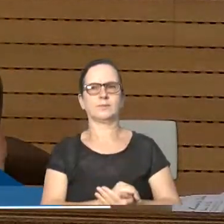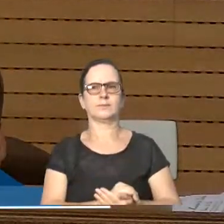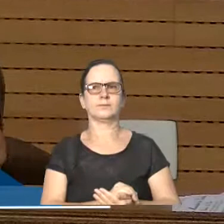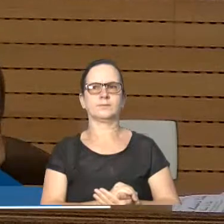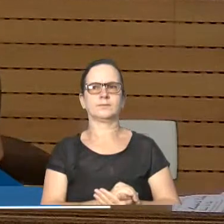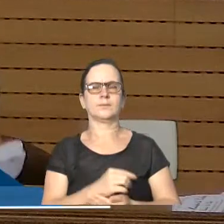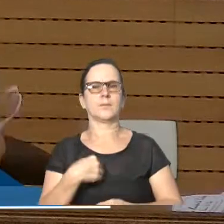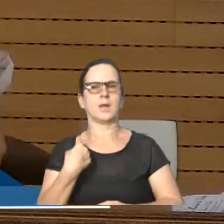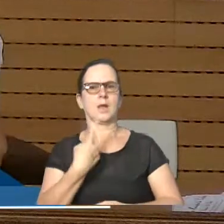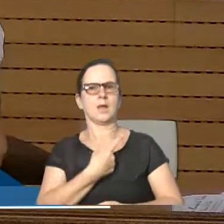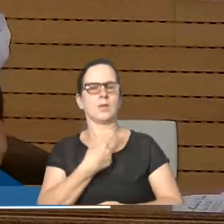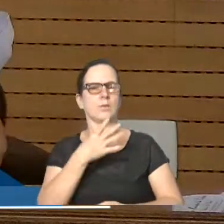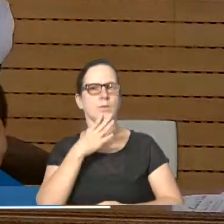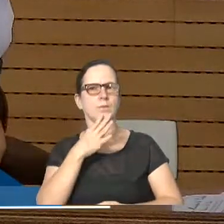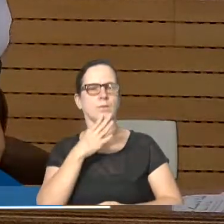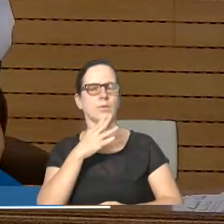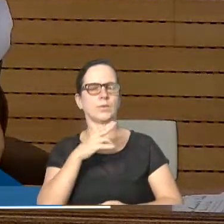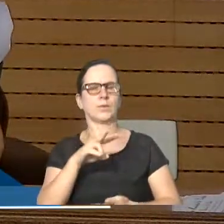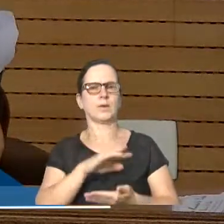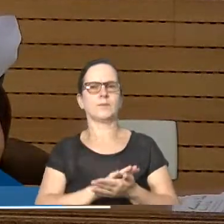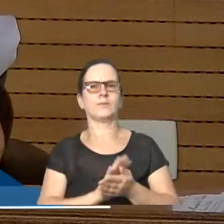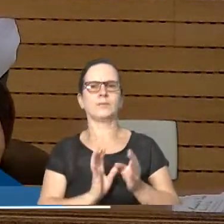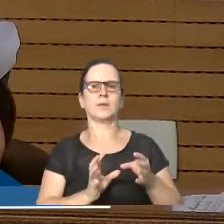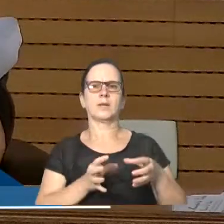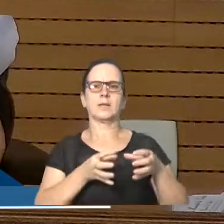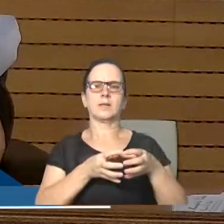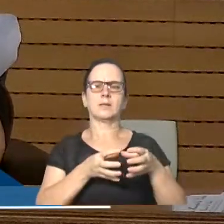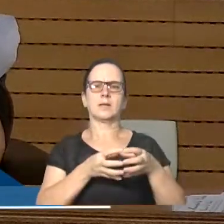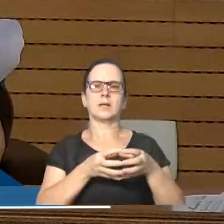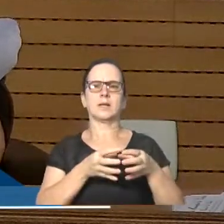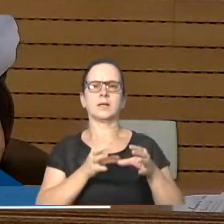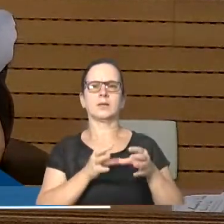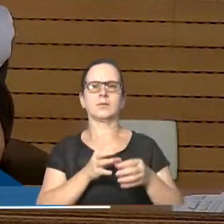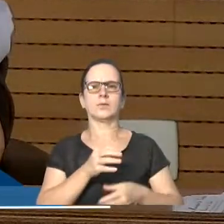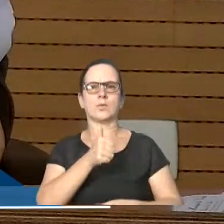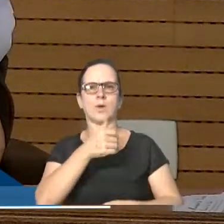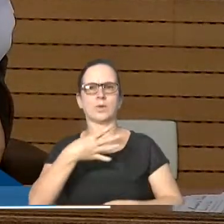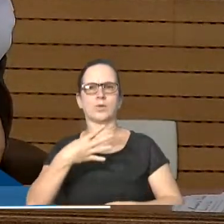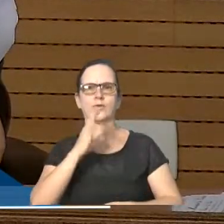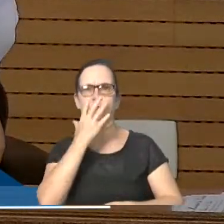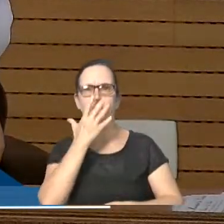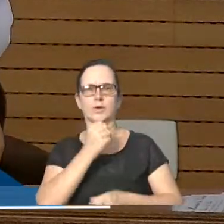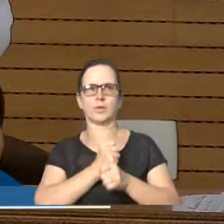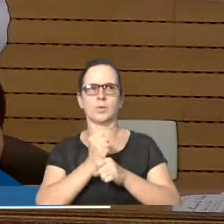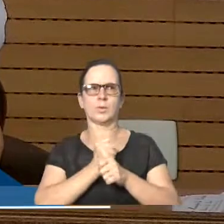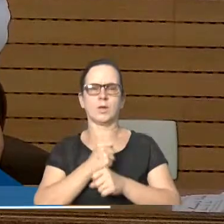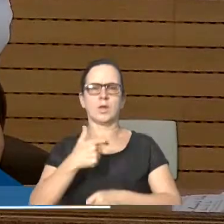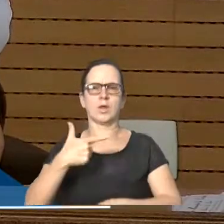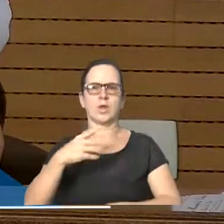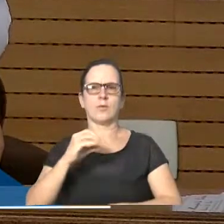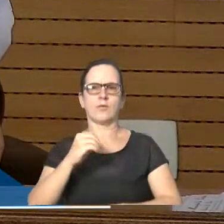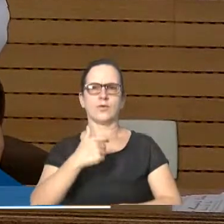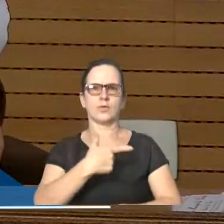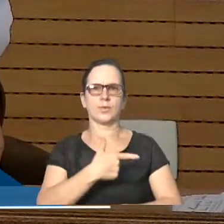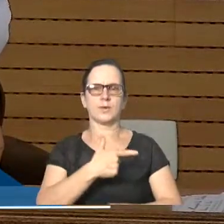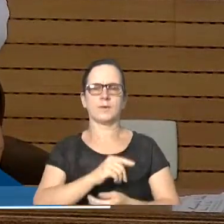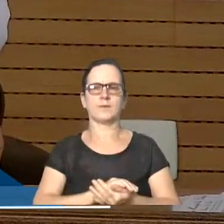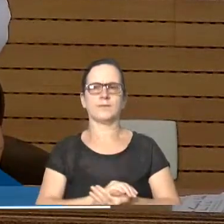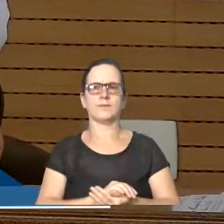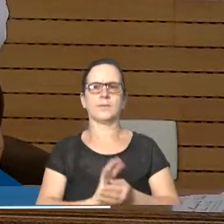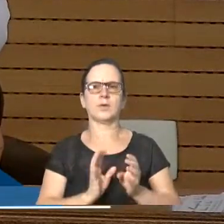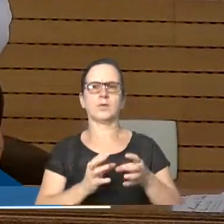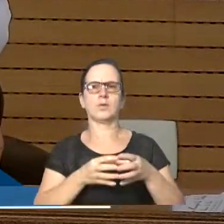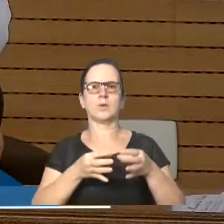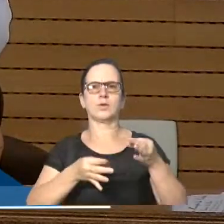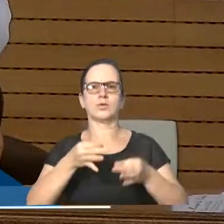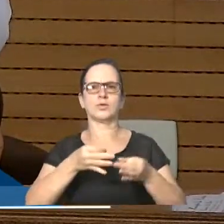aprovação. Salvo o melhor juízo, esse é o nosso parecer. Sala das Comissões, 14 de fevereiro de 2022. Comissão